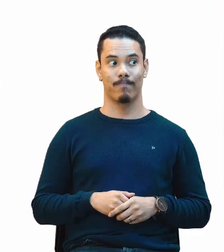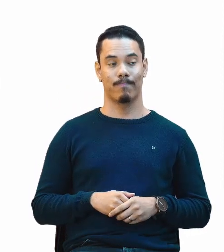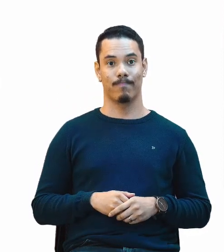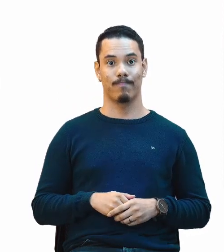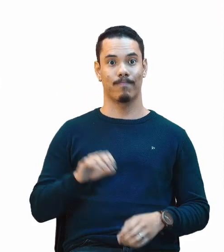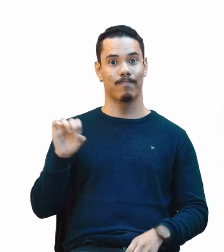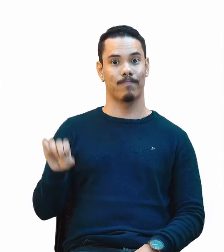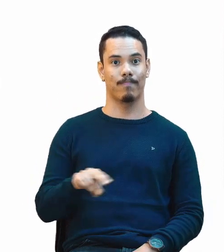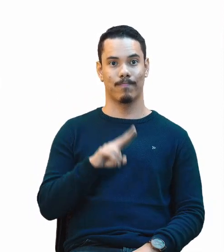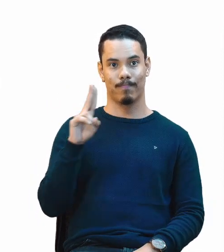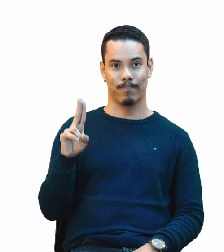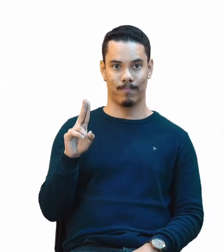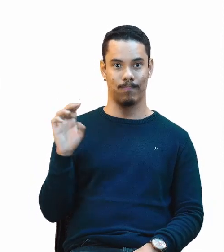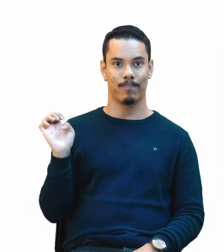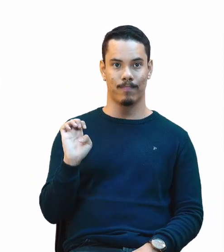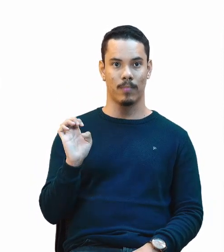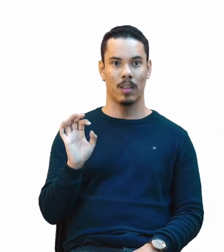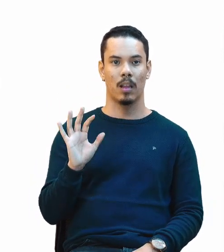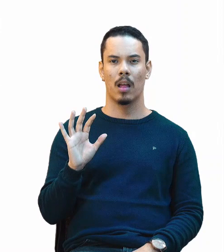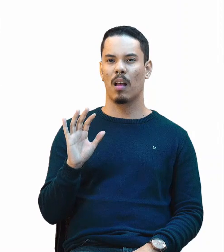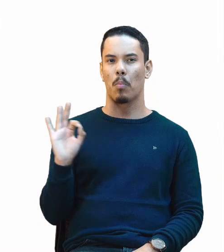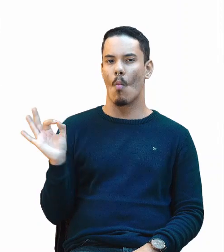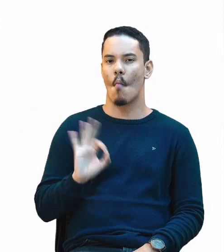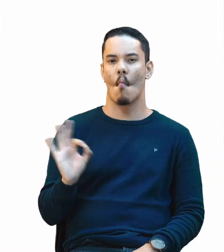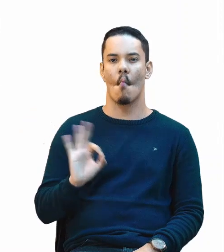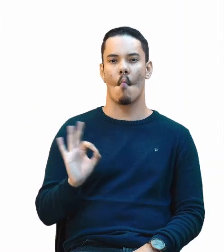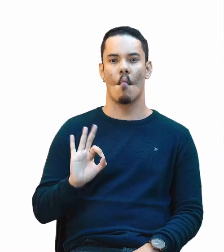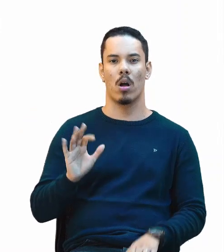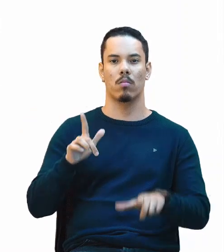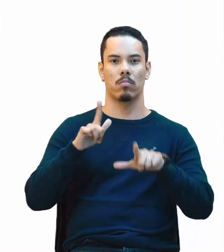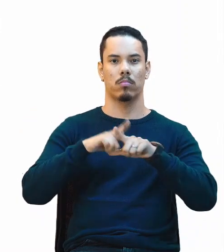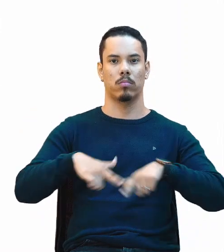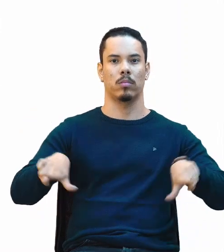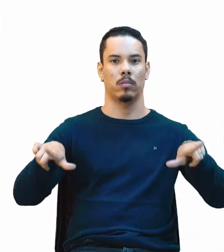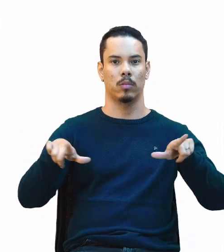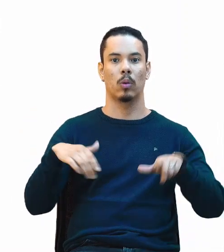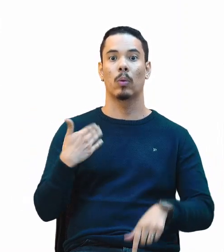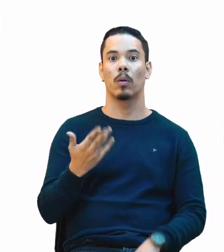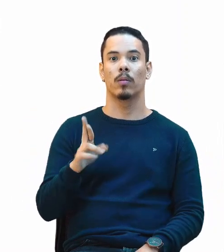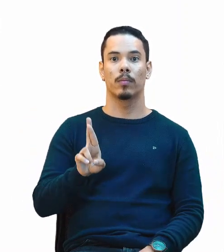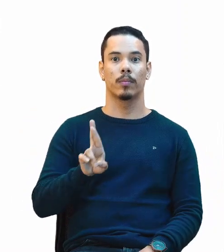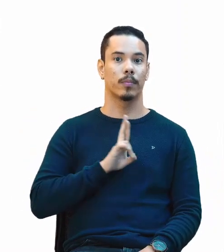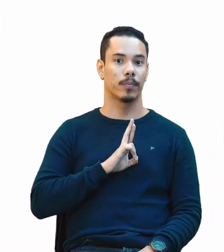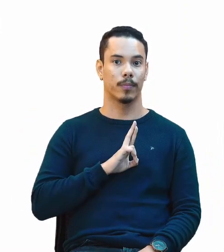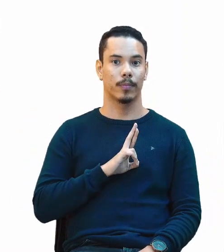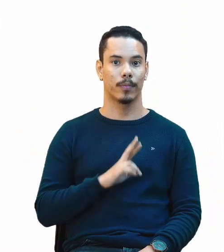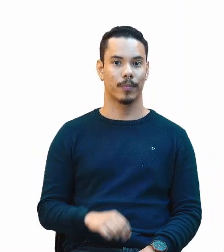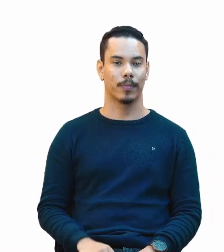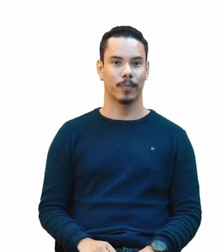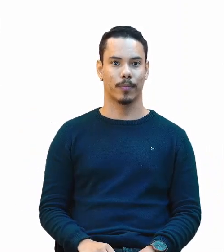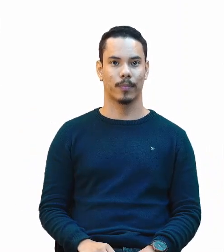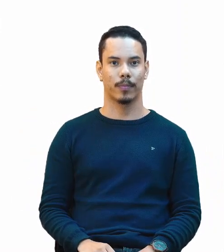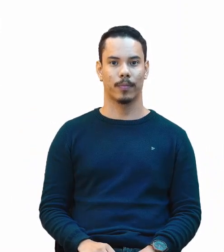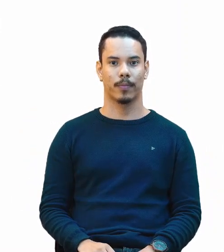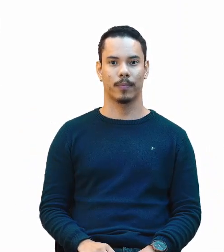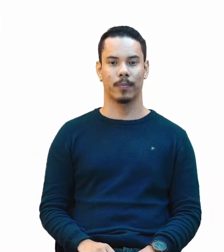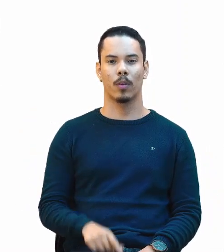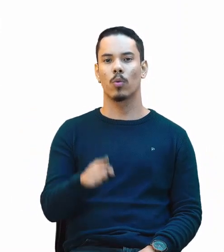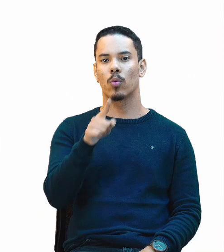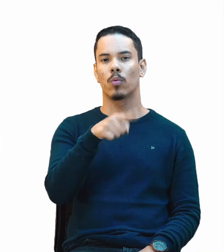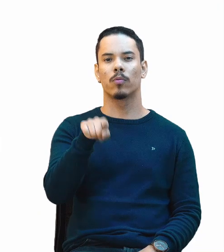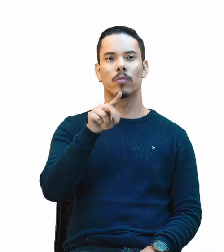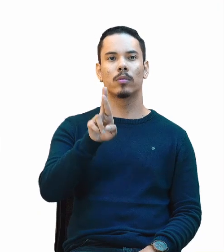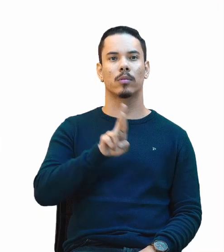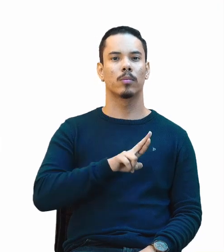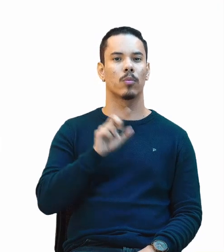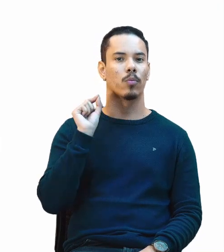Ou E, é o nada, o vazio? Qual é a resposta? Vamos lá, o que é que vocês responderam aí